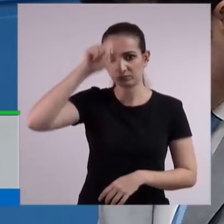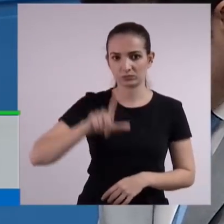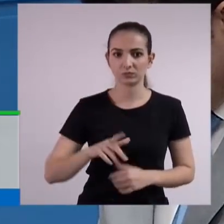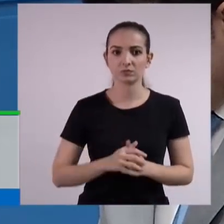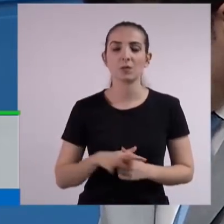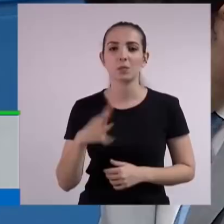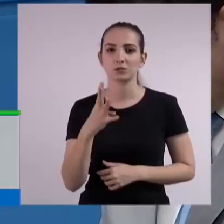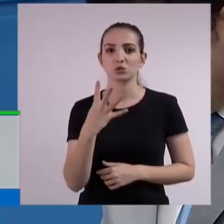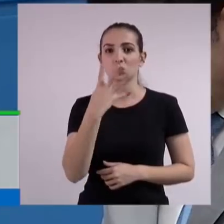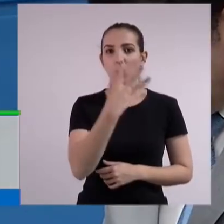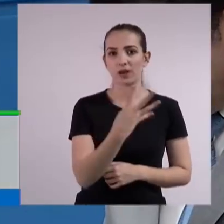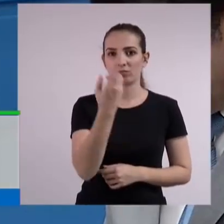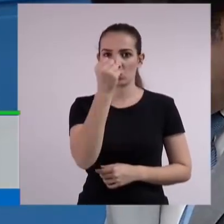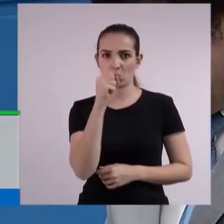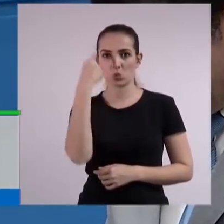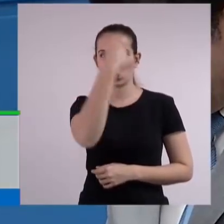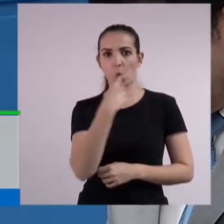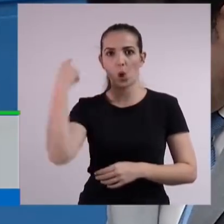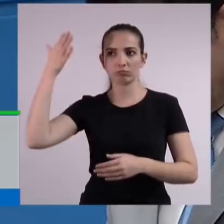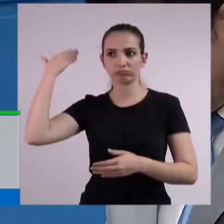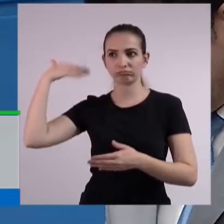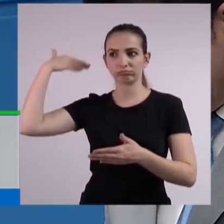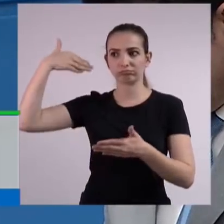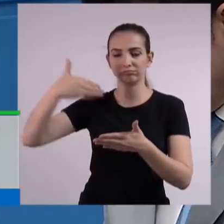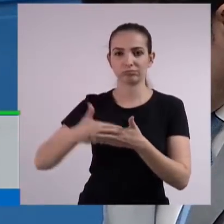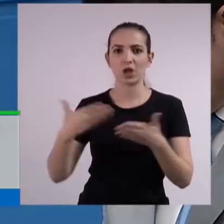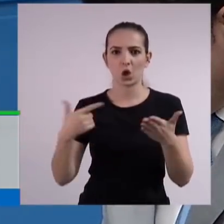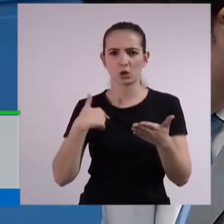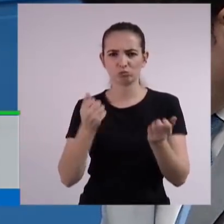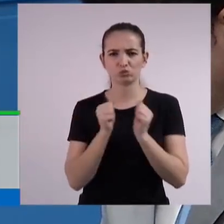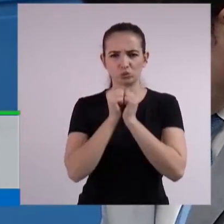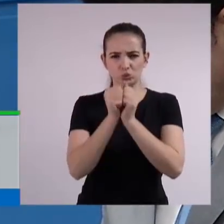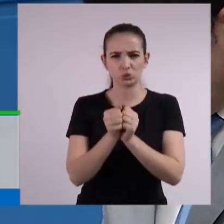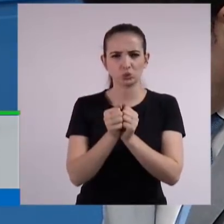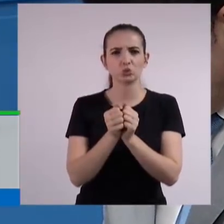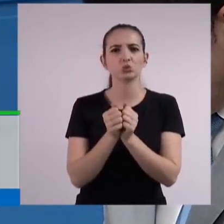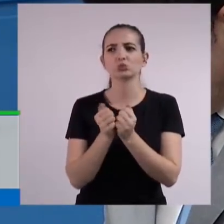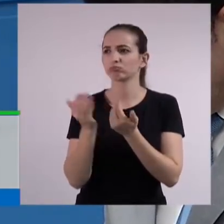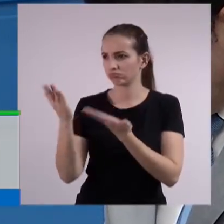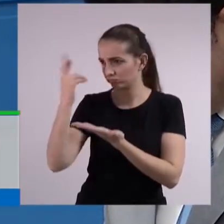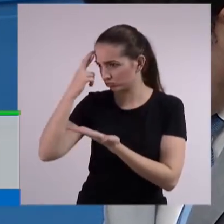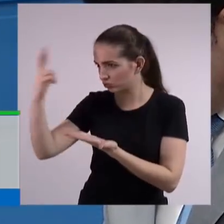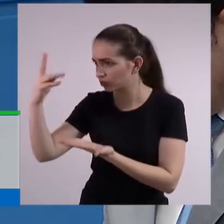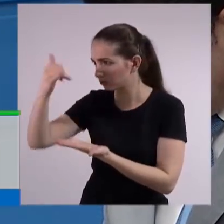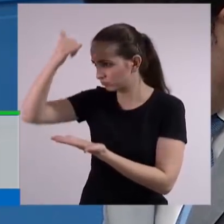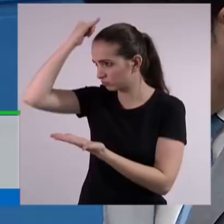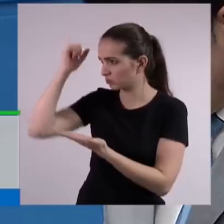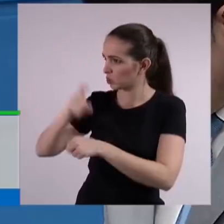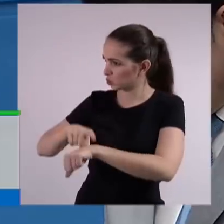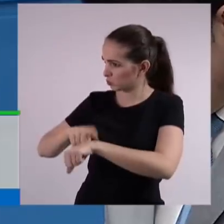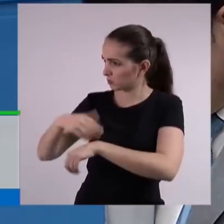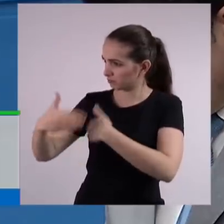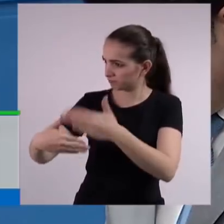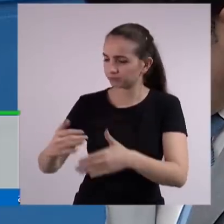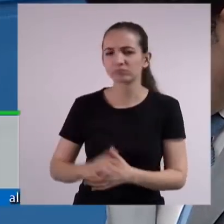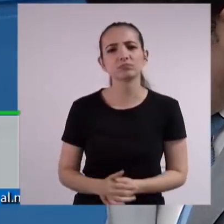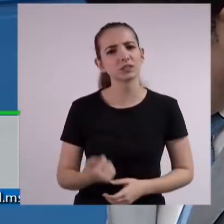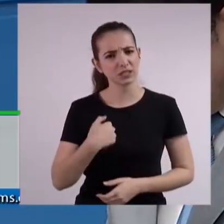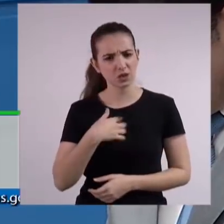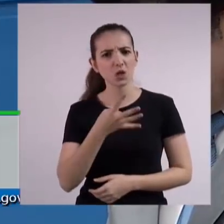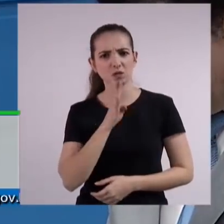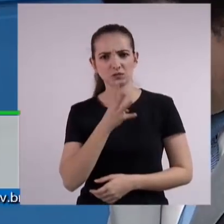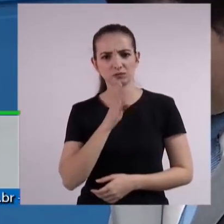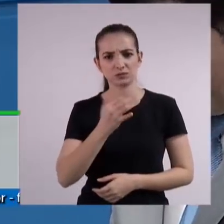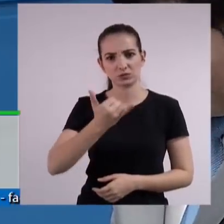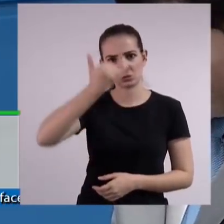últimas 48 horas, estive lado a lado contigo em todos esses momentos. Eu conhecia o